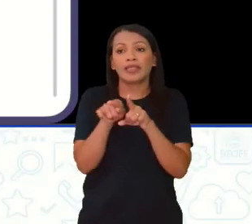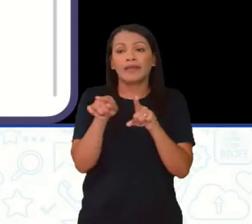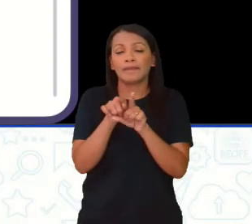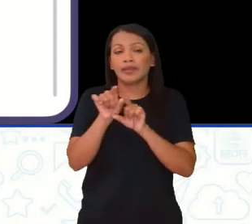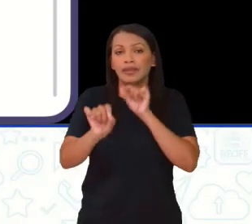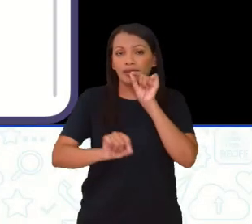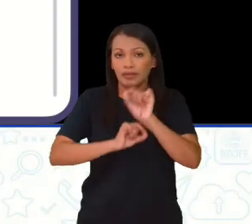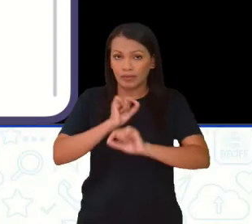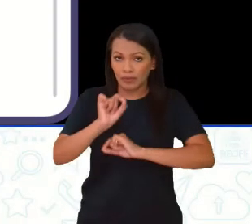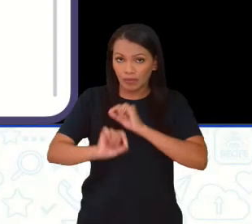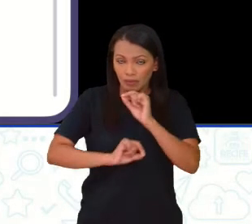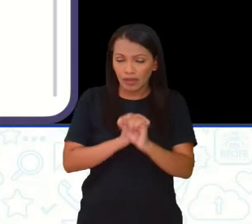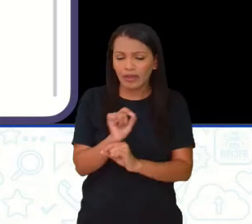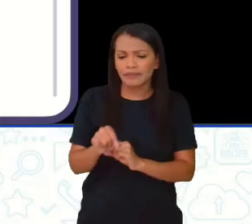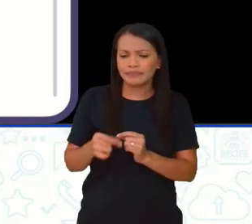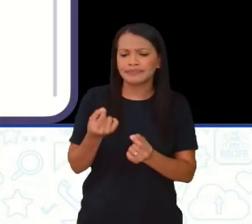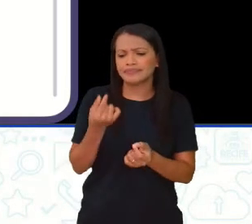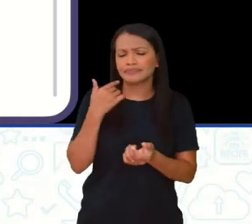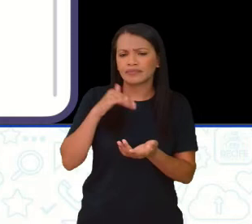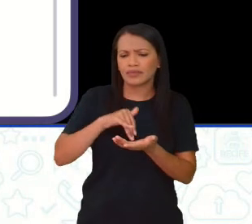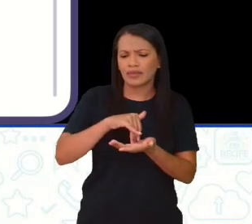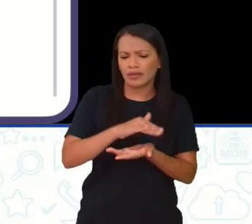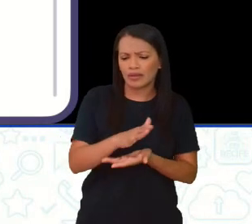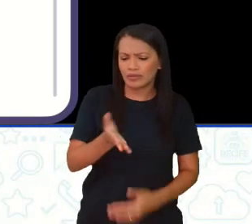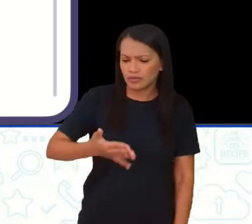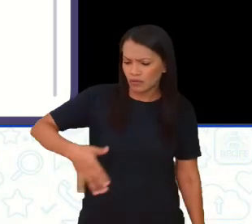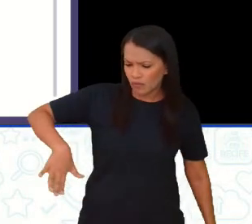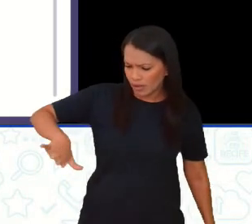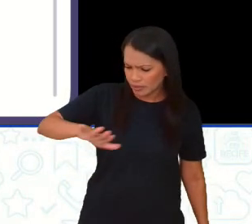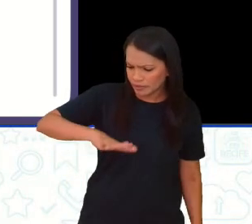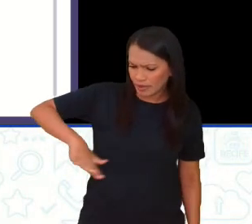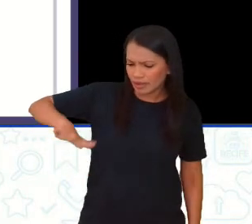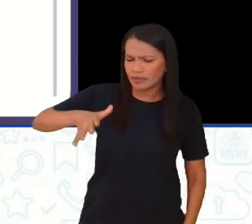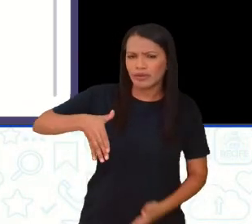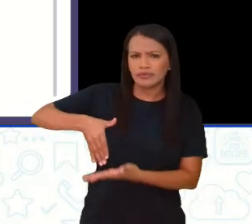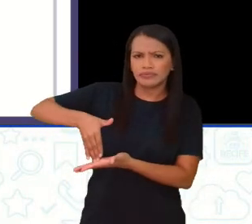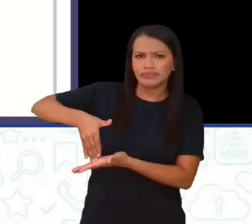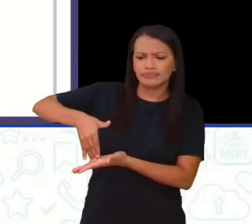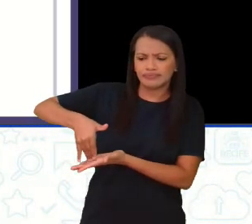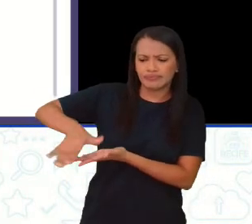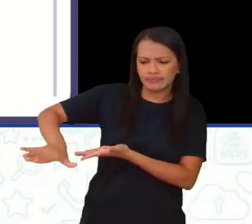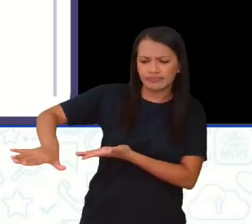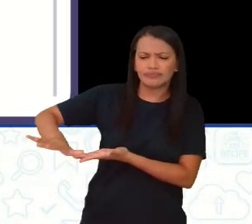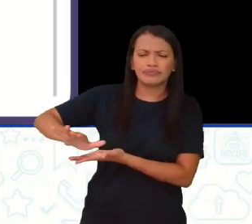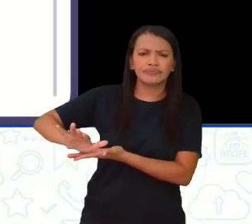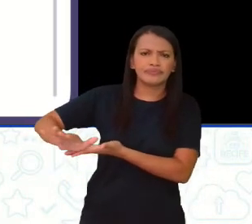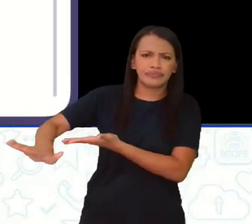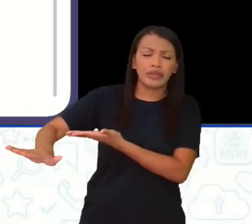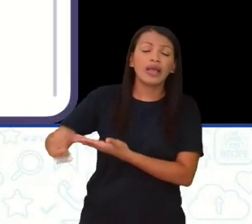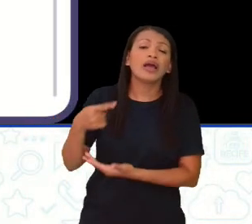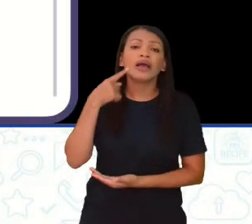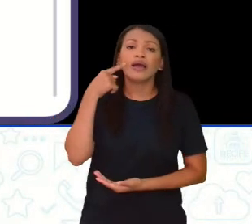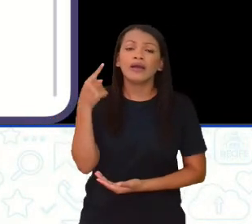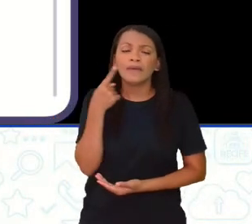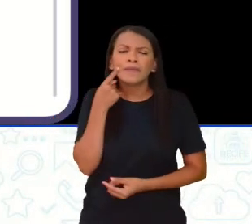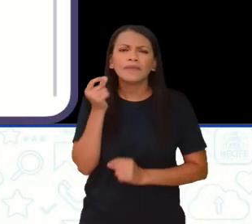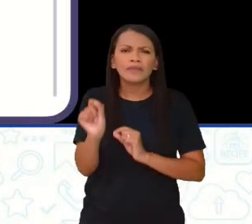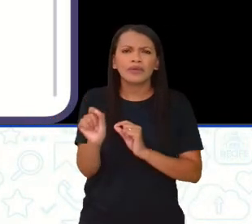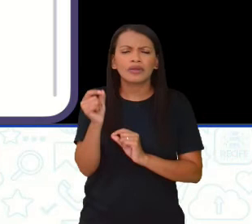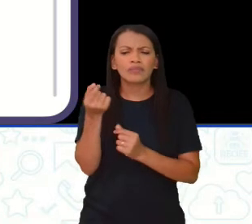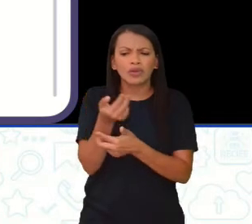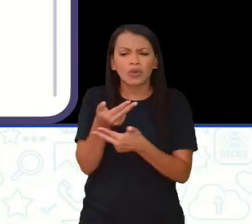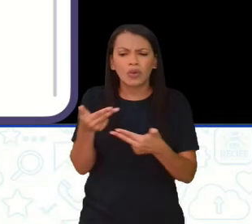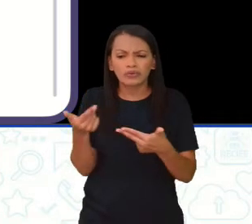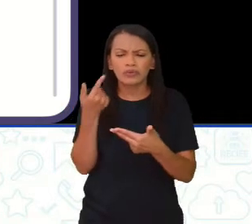nós temos também a exclusão de um determinado espaço, né, por meio aí dessas combinações de ações de ataque